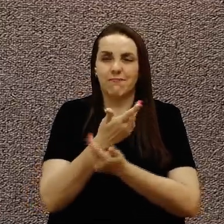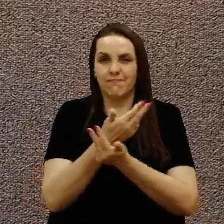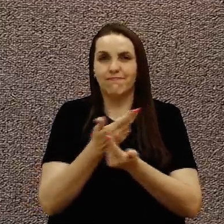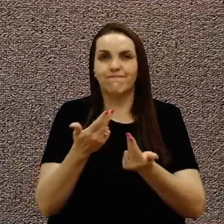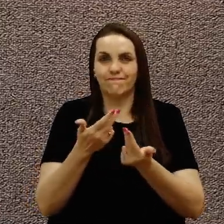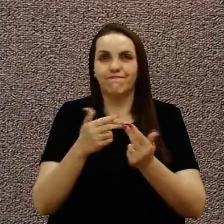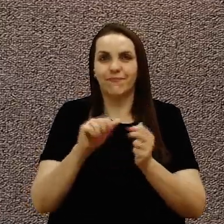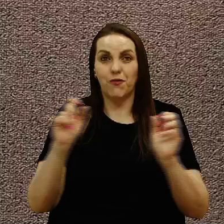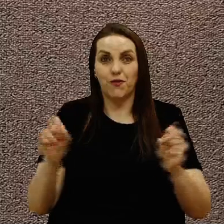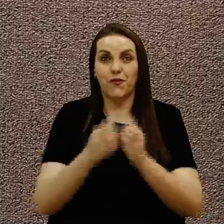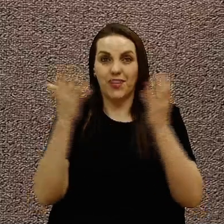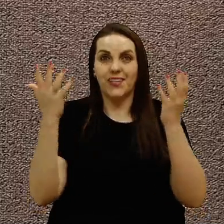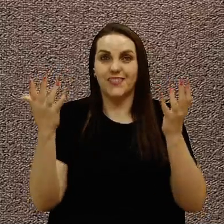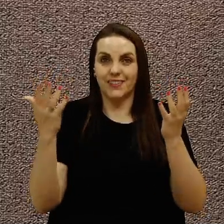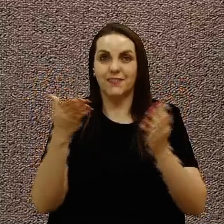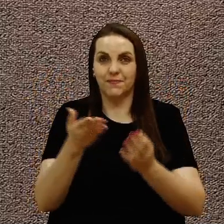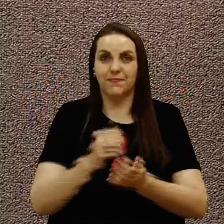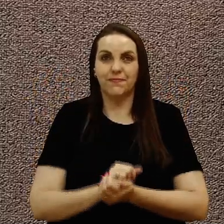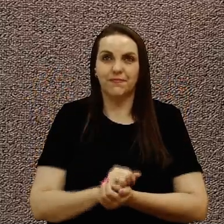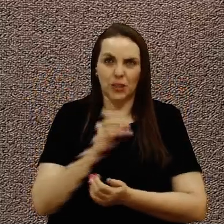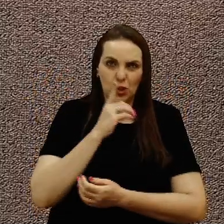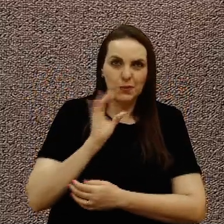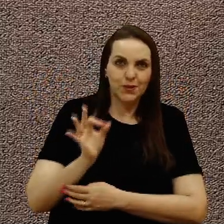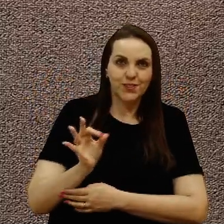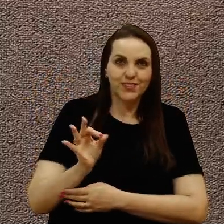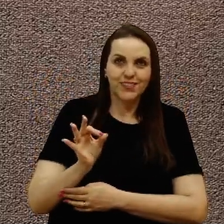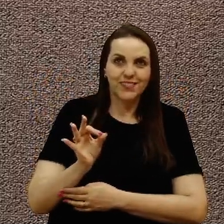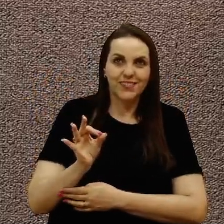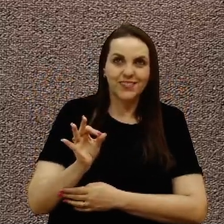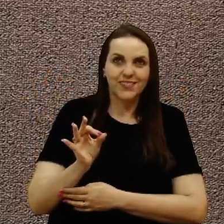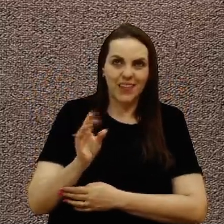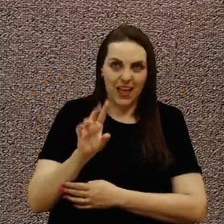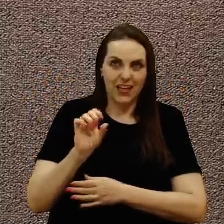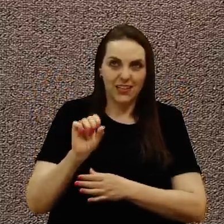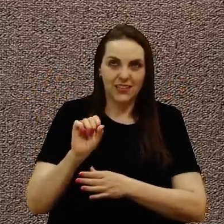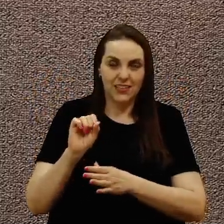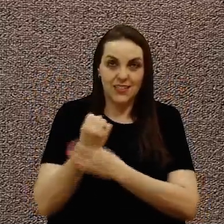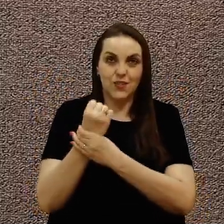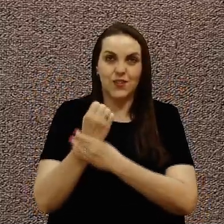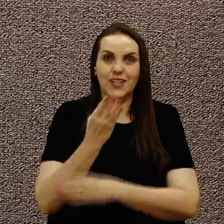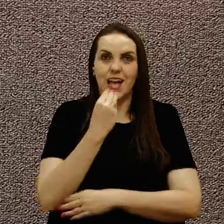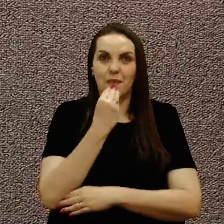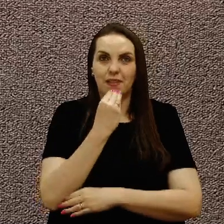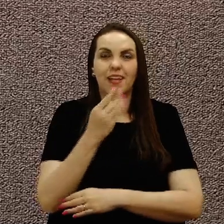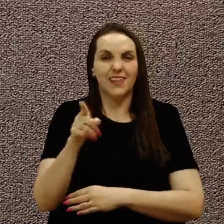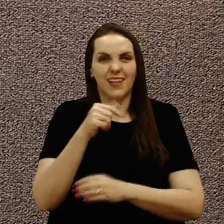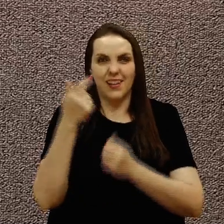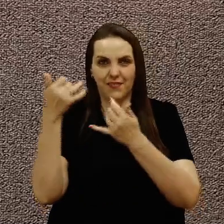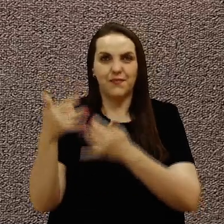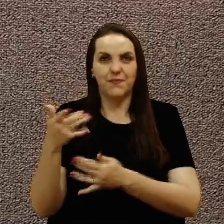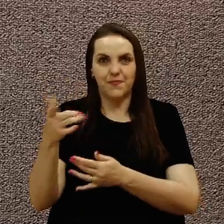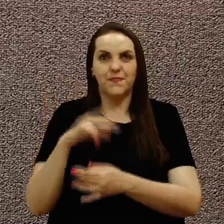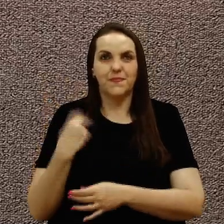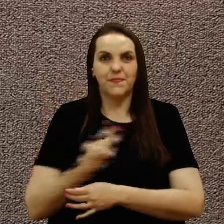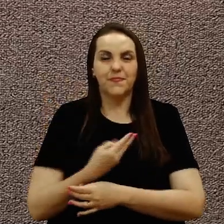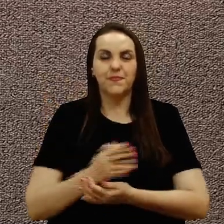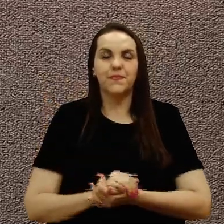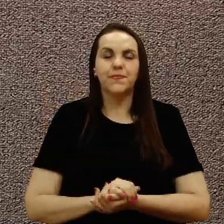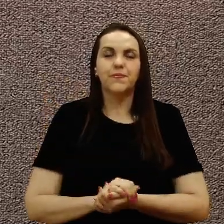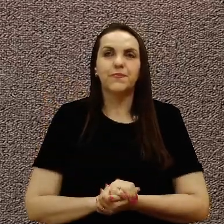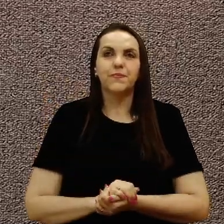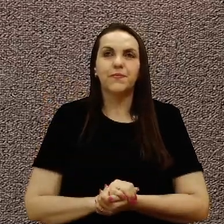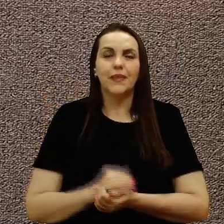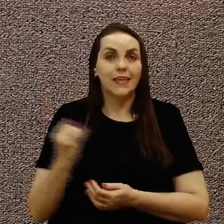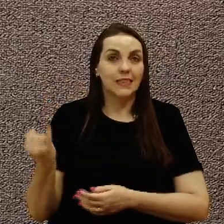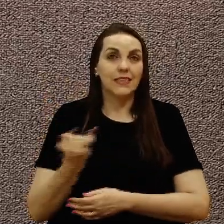festividade, né, Valéria? É domingo, né? É isso, da segurança alimentar. Ela vai falar daqui a pouco para nós. É importante